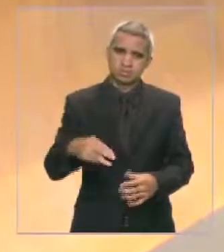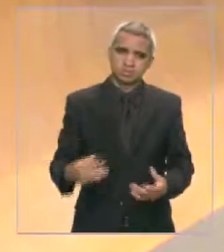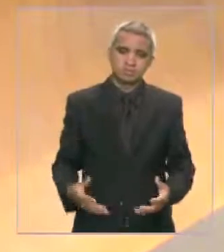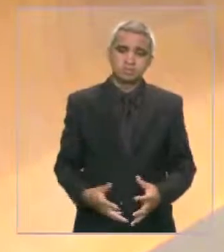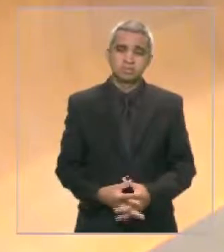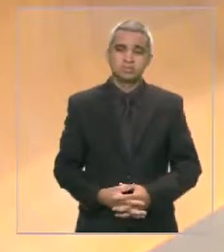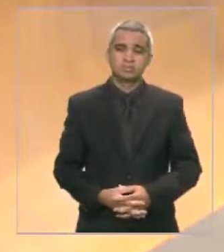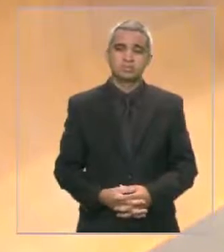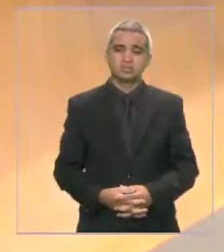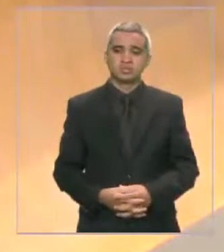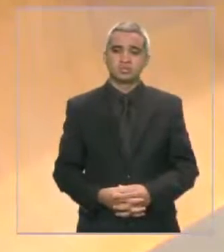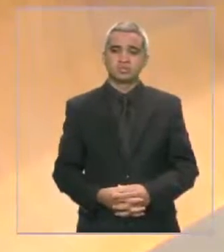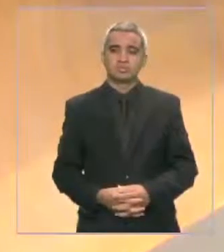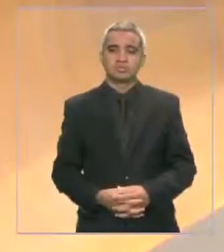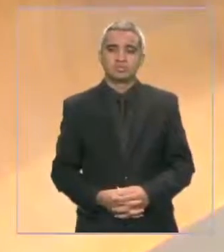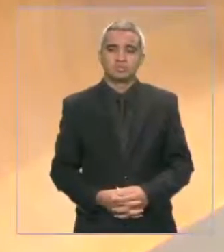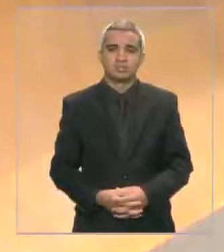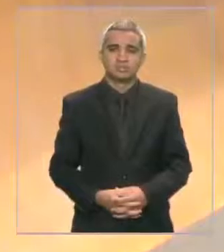vem